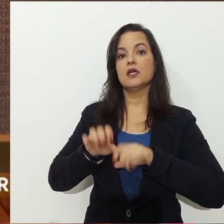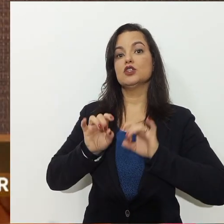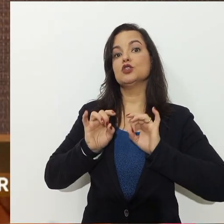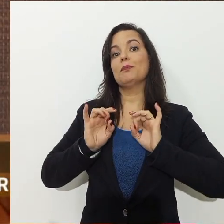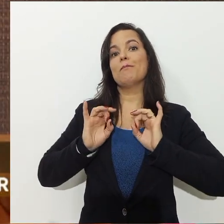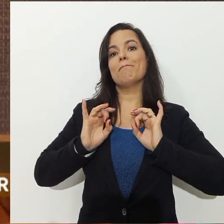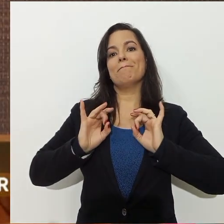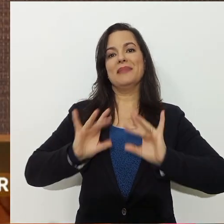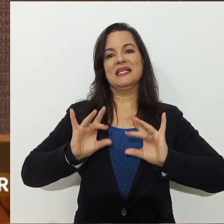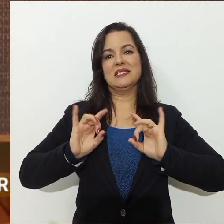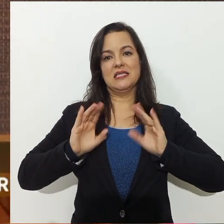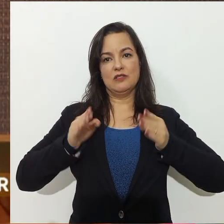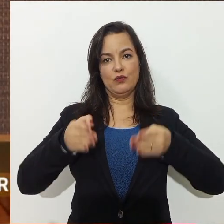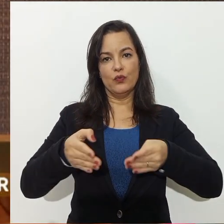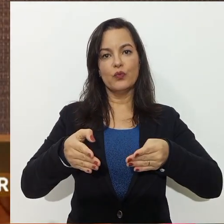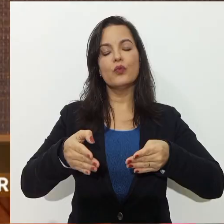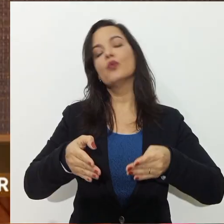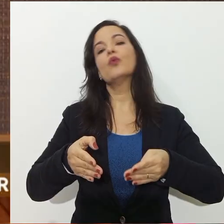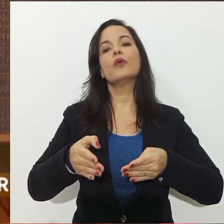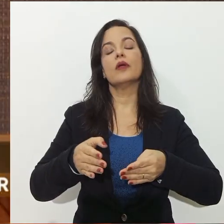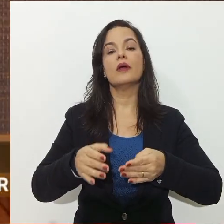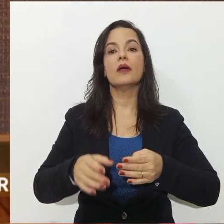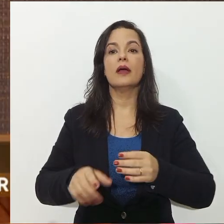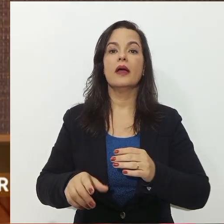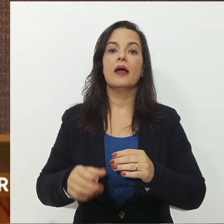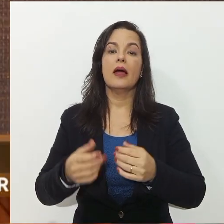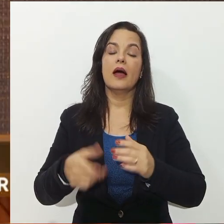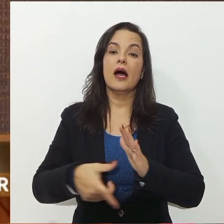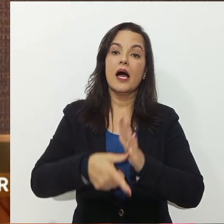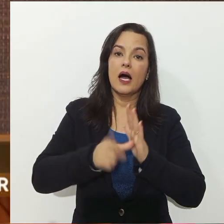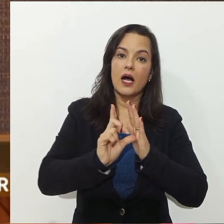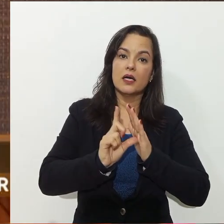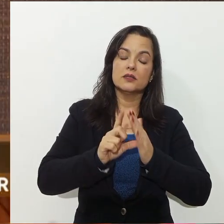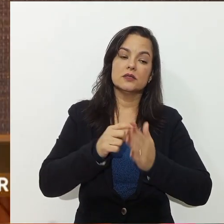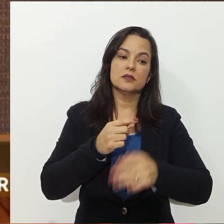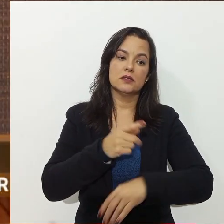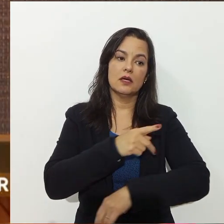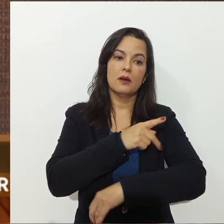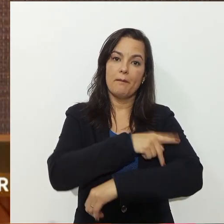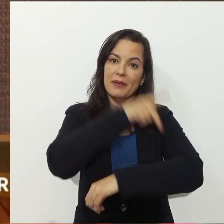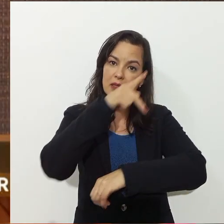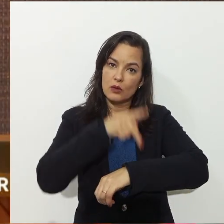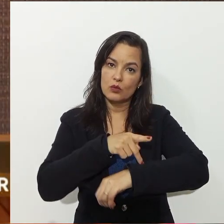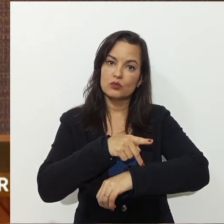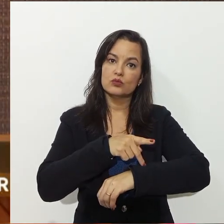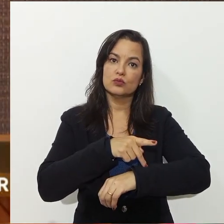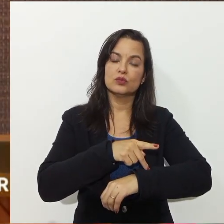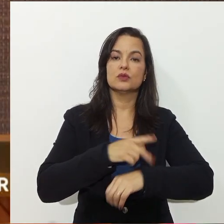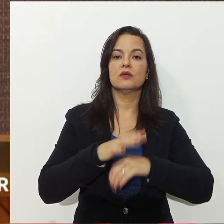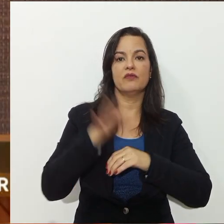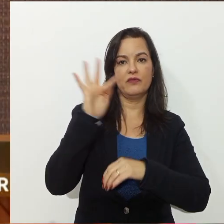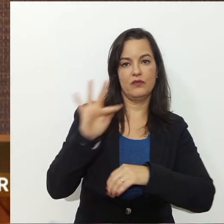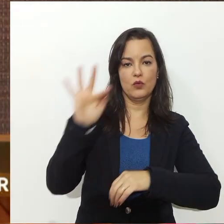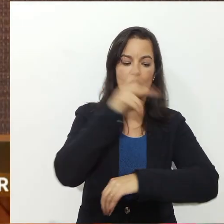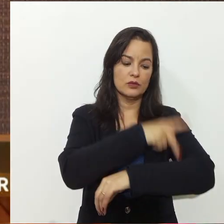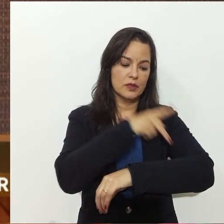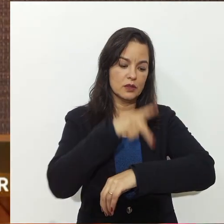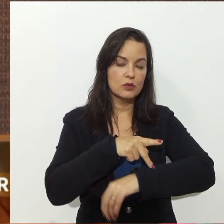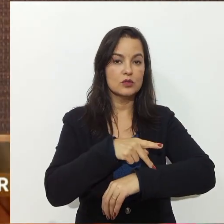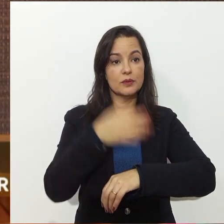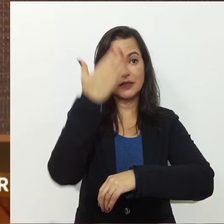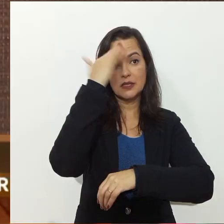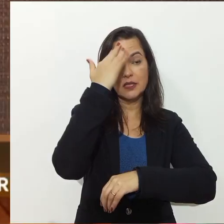ali, primeiramente na área da pedagogia, né, para entender o mundo infantil, o mundo da educação para